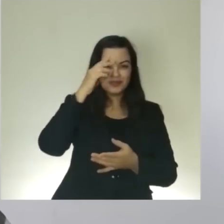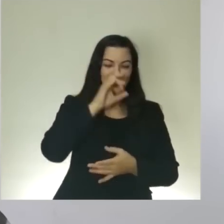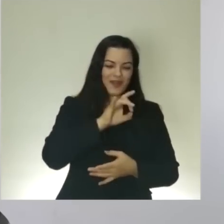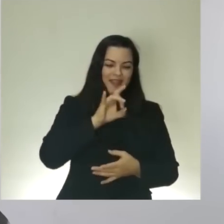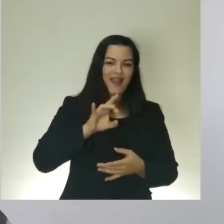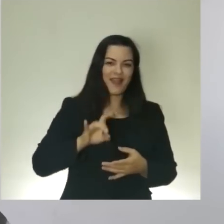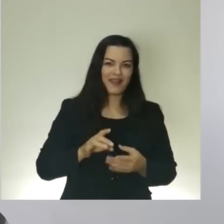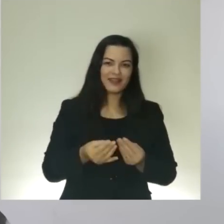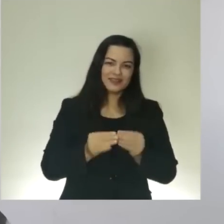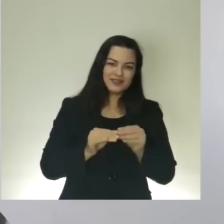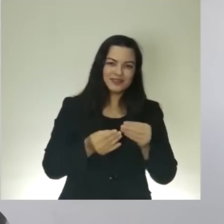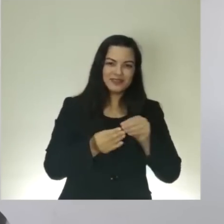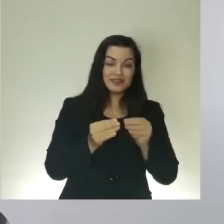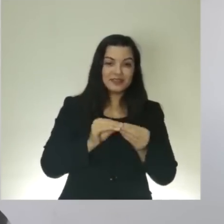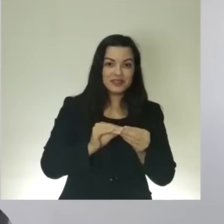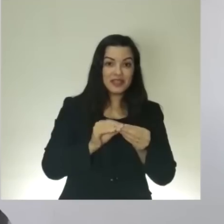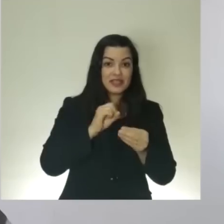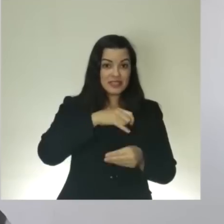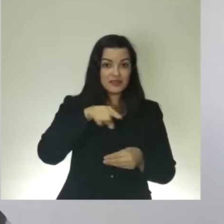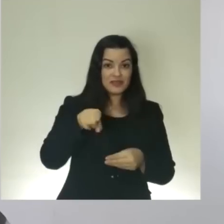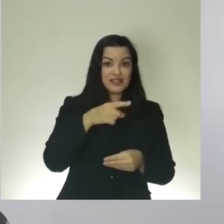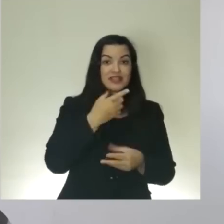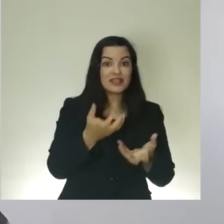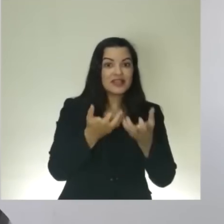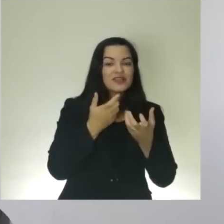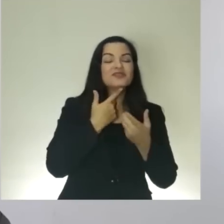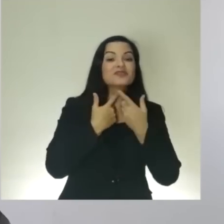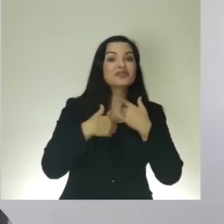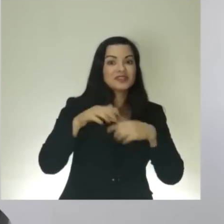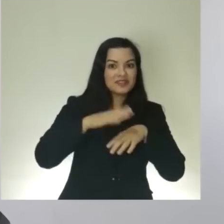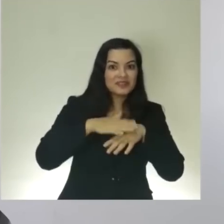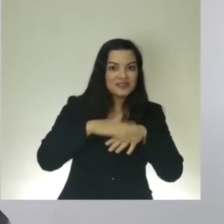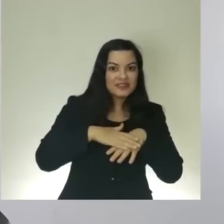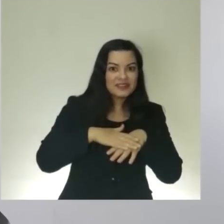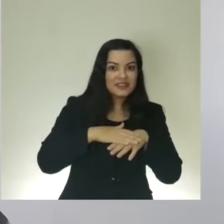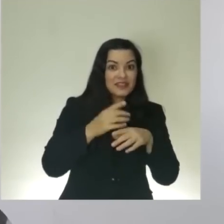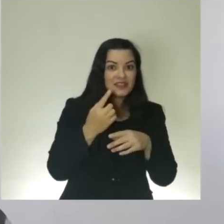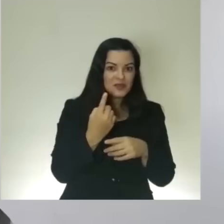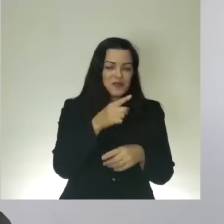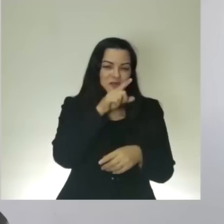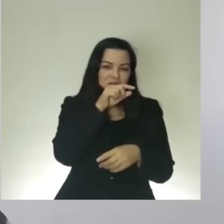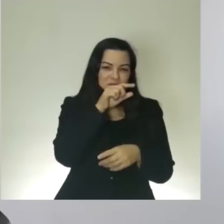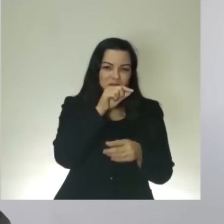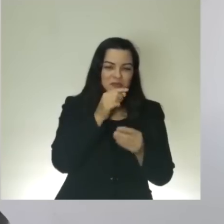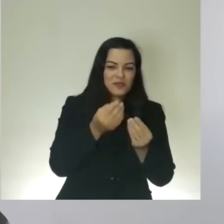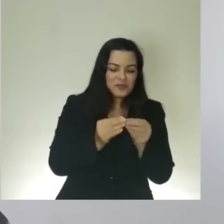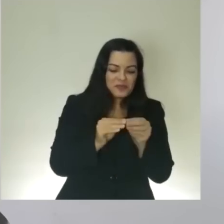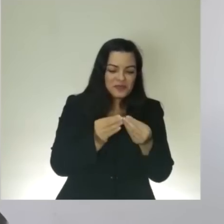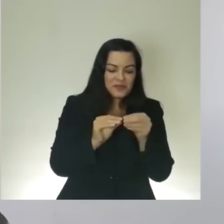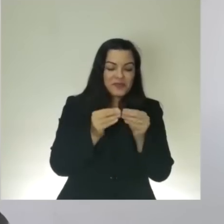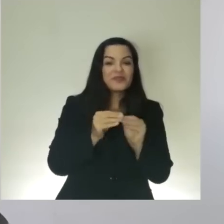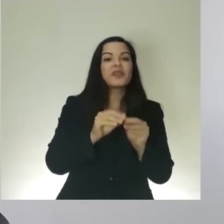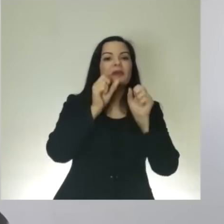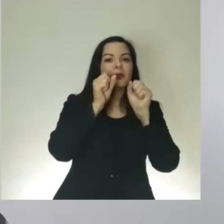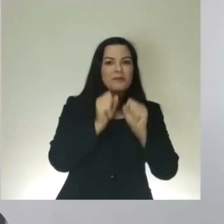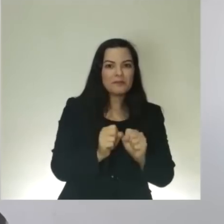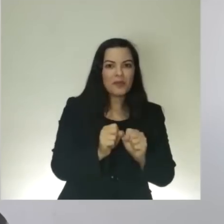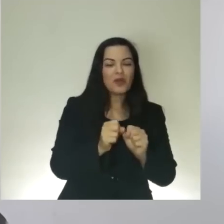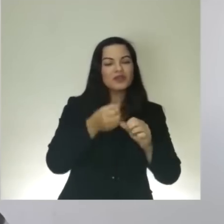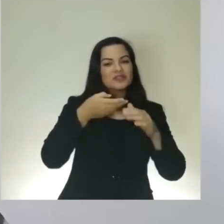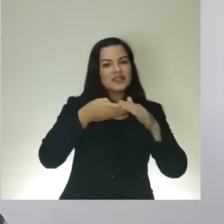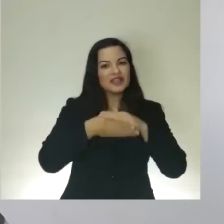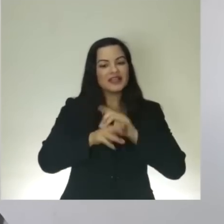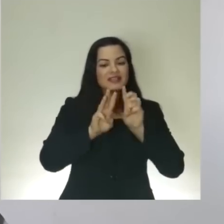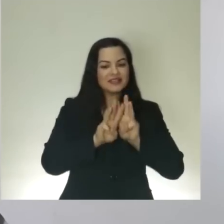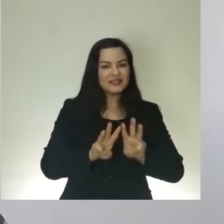disponível lá no portal da educação um link com o passo a passo para que você possa aprender a